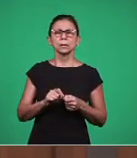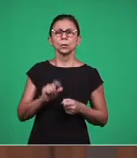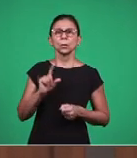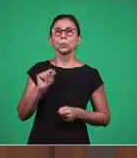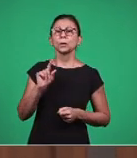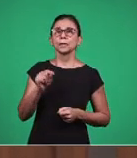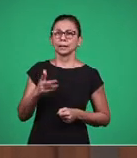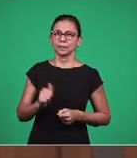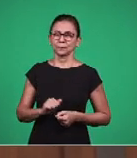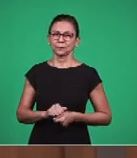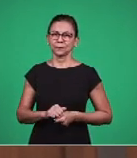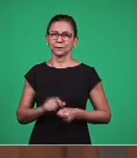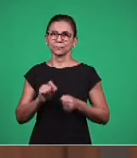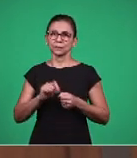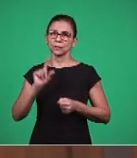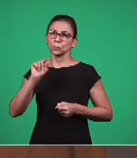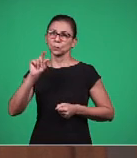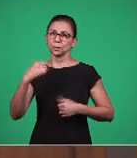Hein?